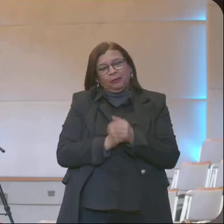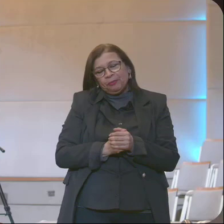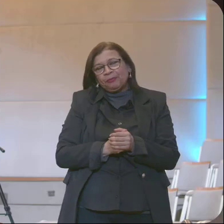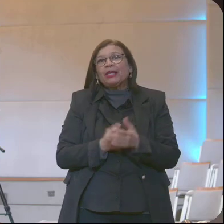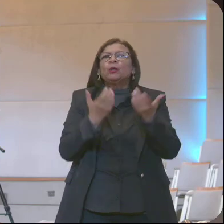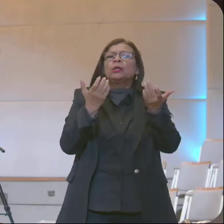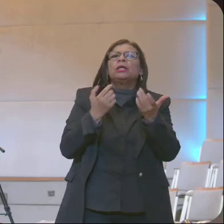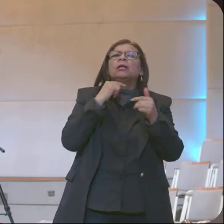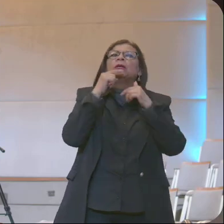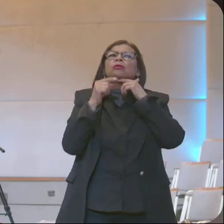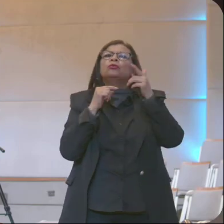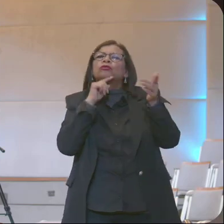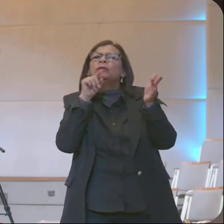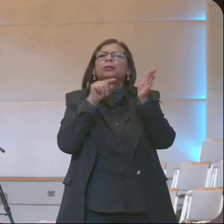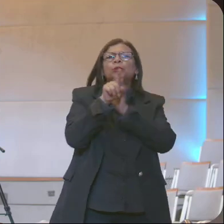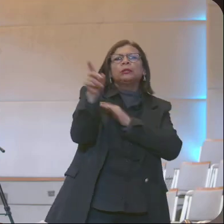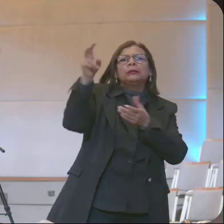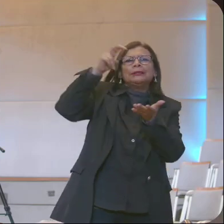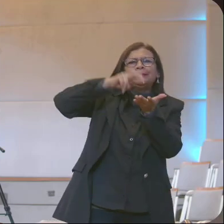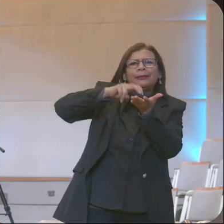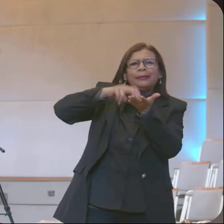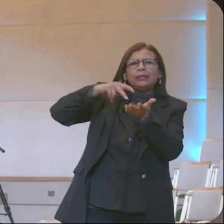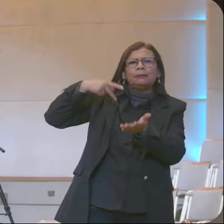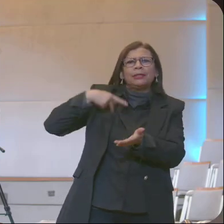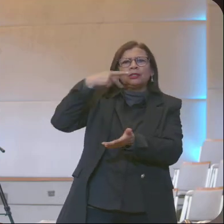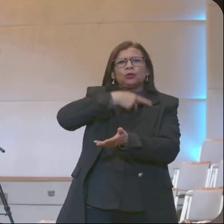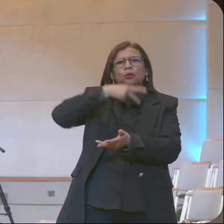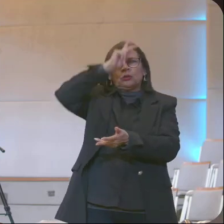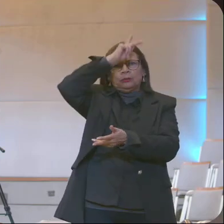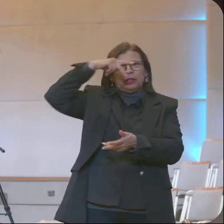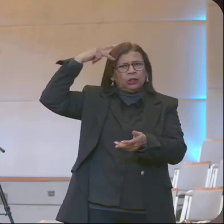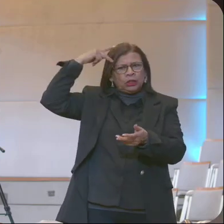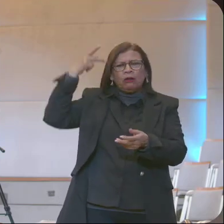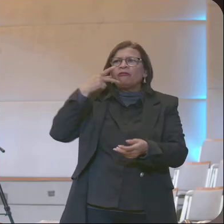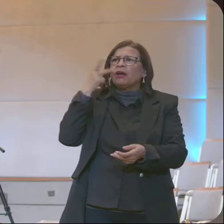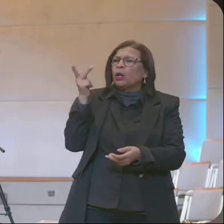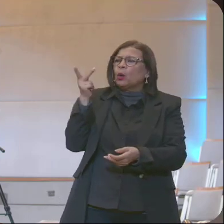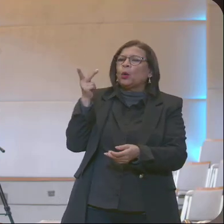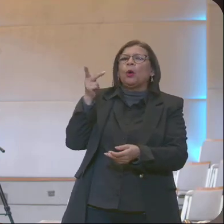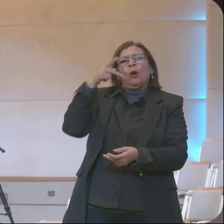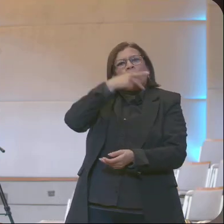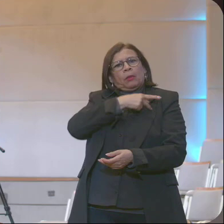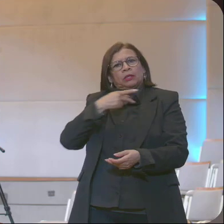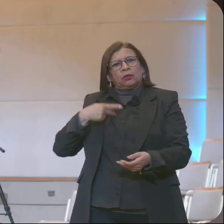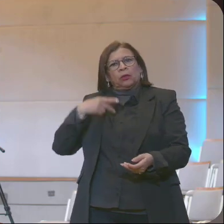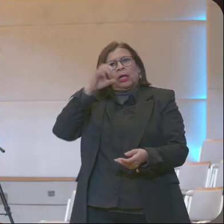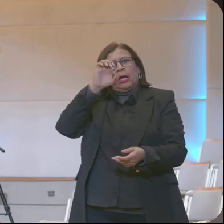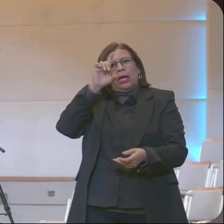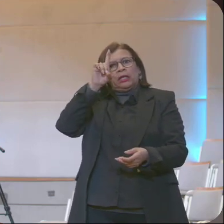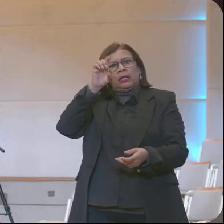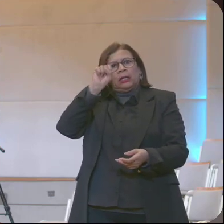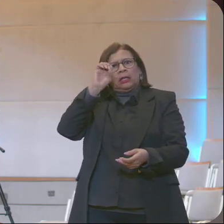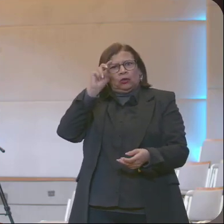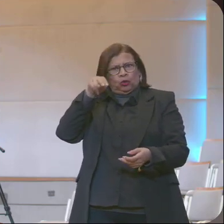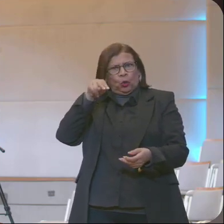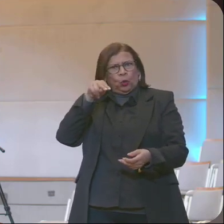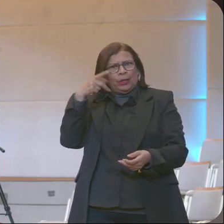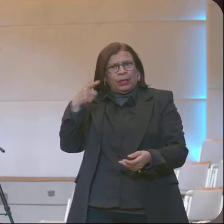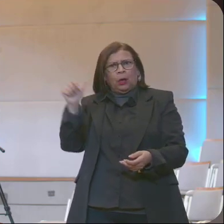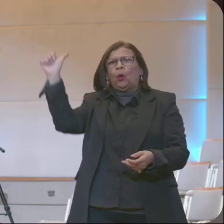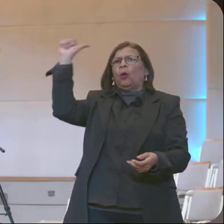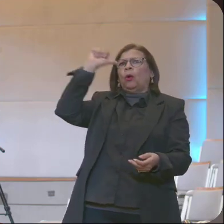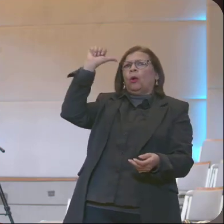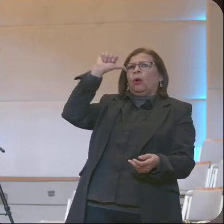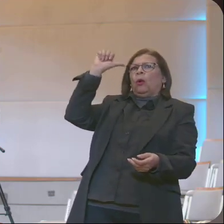uma dúvida aqui. De manhã o pastor Michel falou sobre o pastor Edson que não bebia leite nem chupava